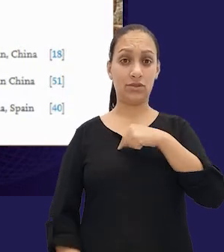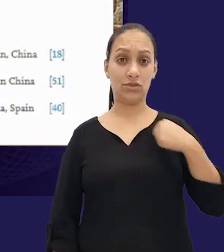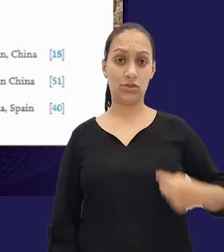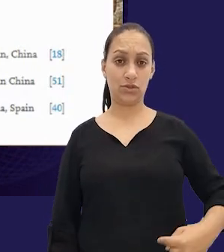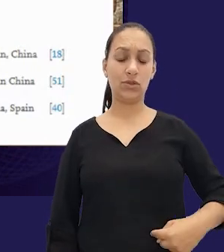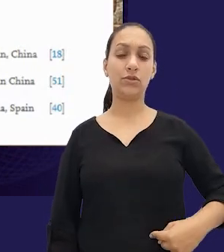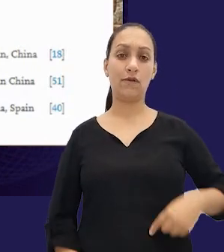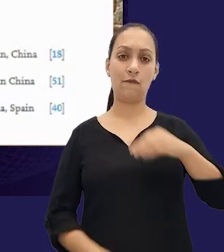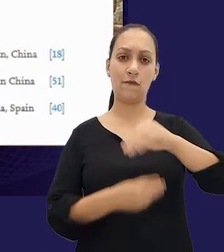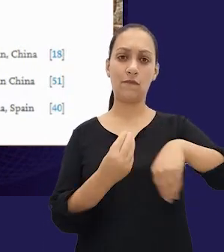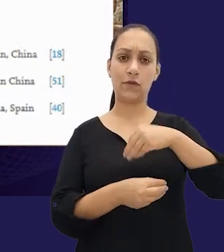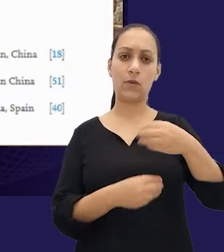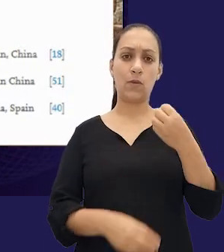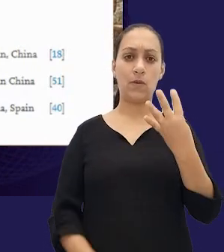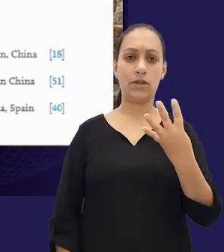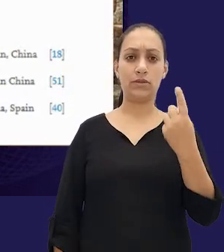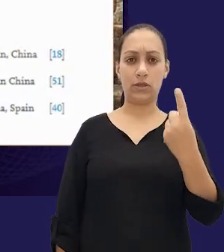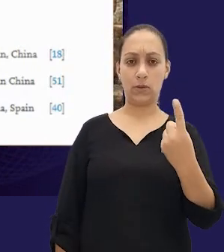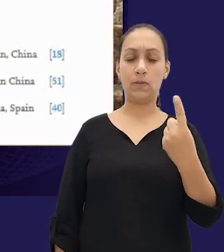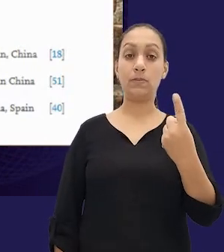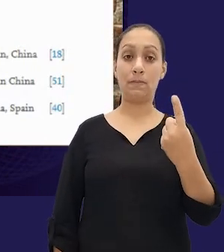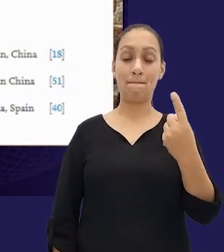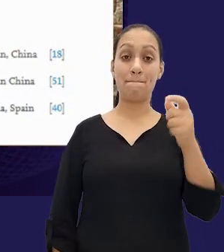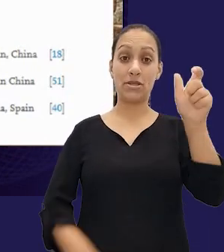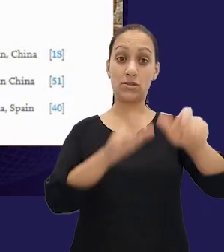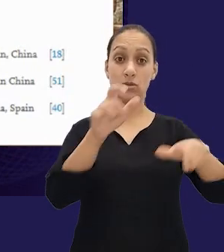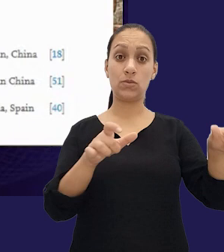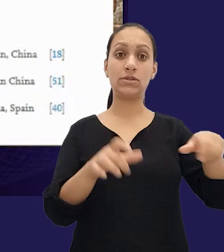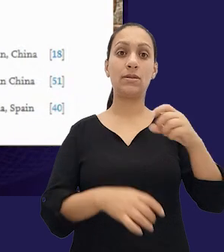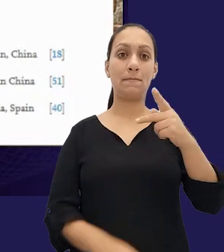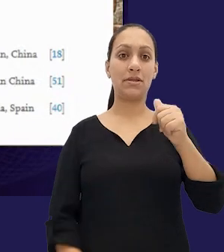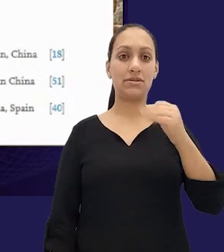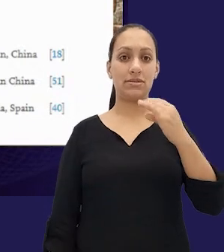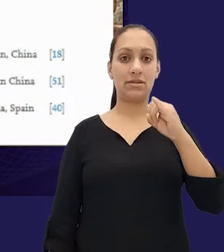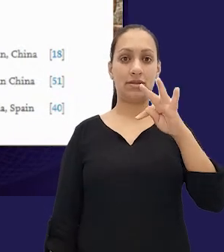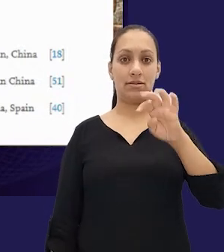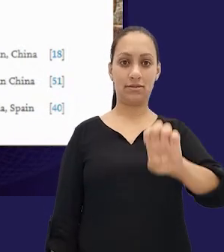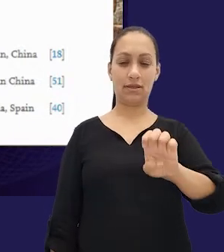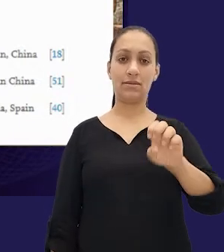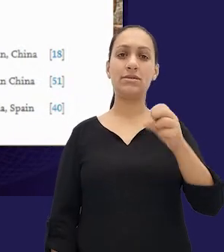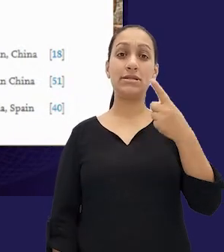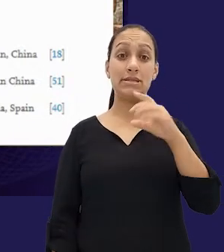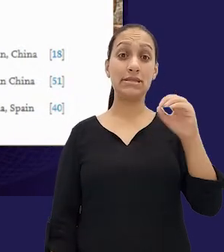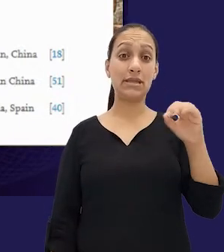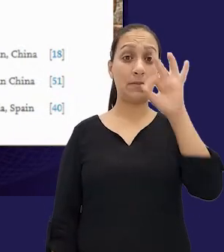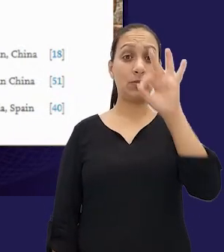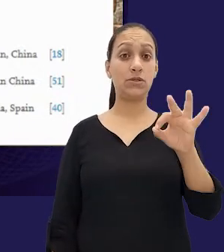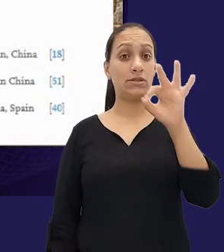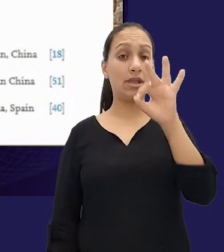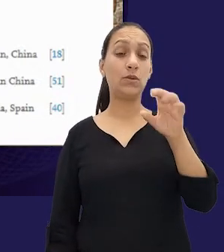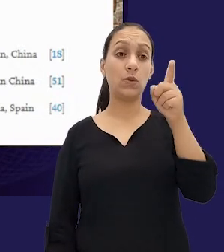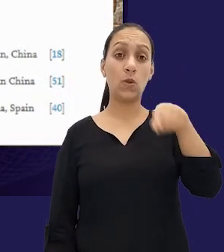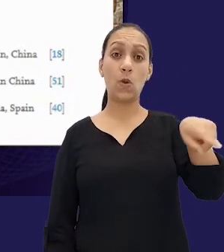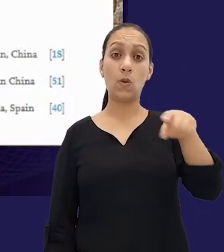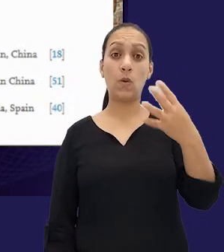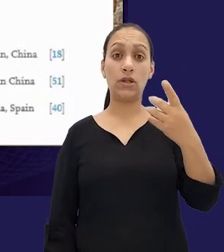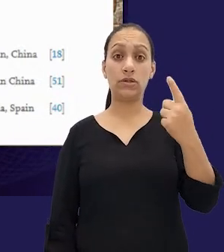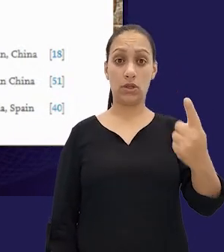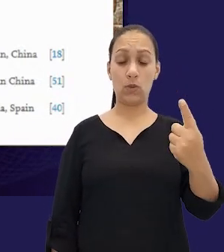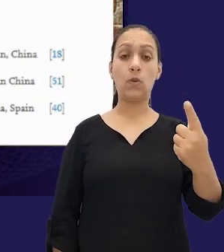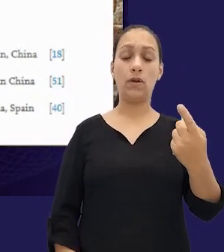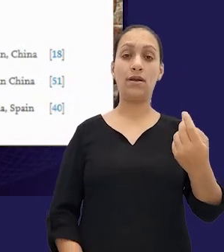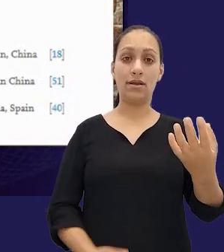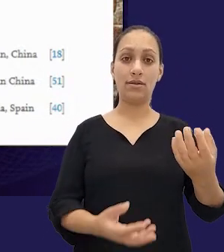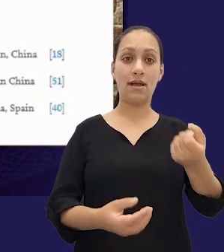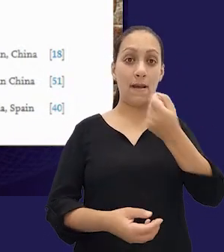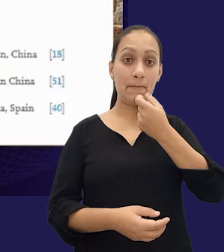41 pacientes, todos os pacientes, 100% deles, todos os 41 receberam tratamento